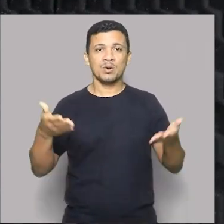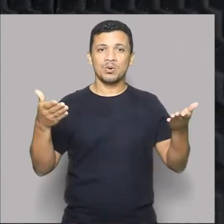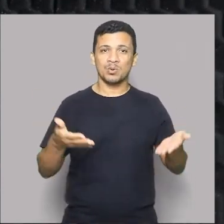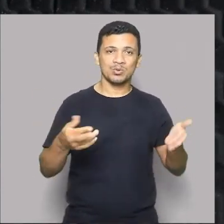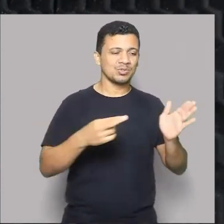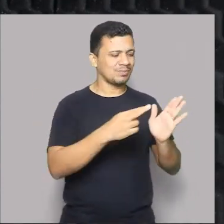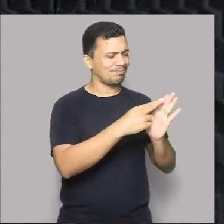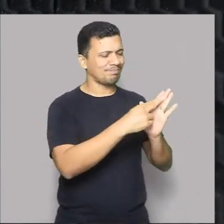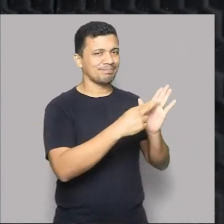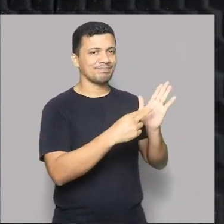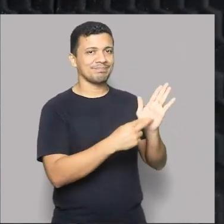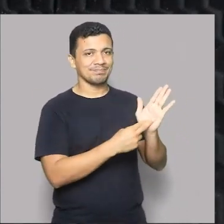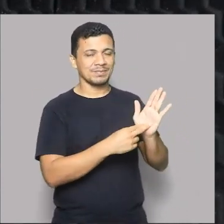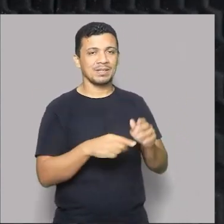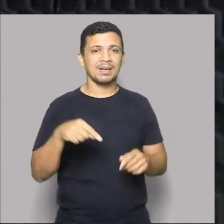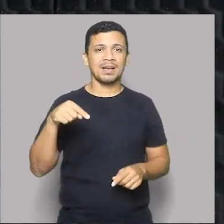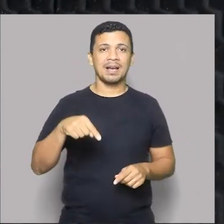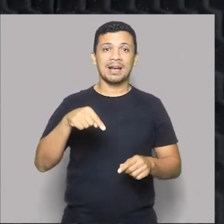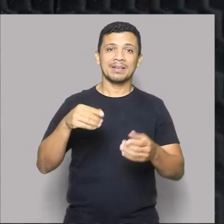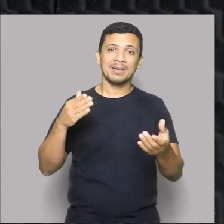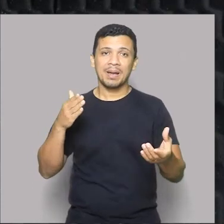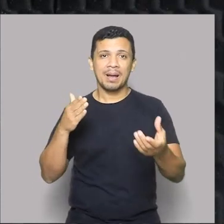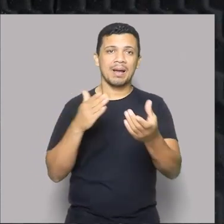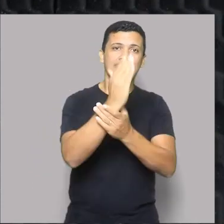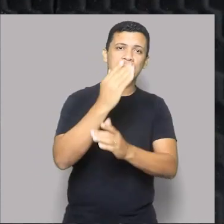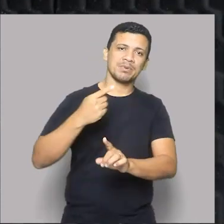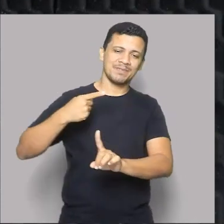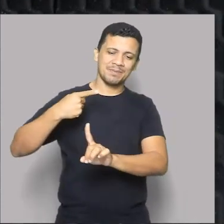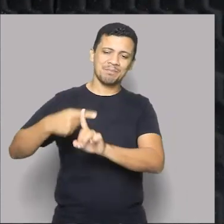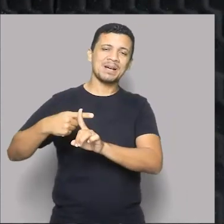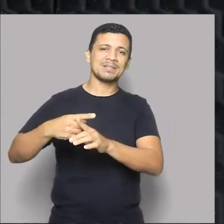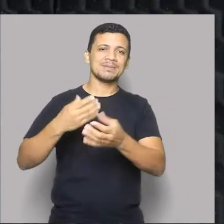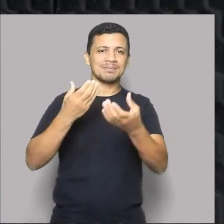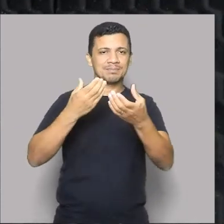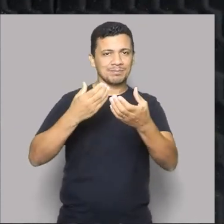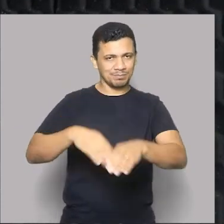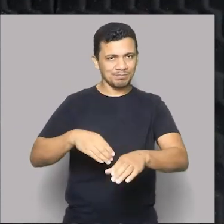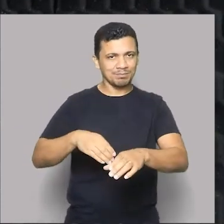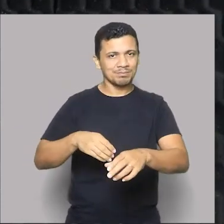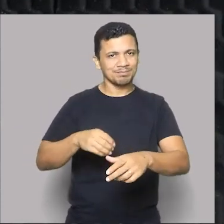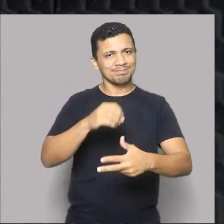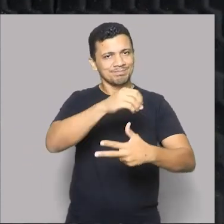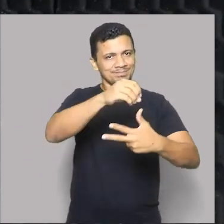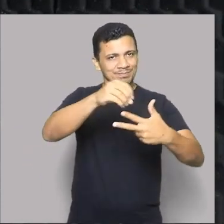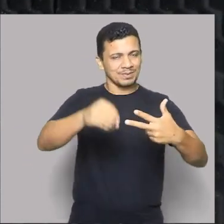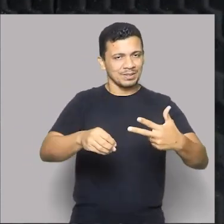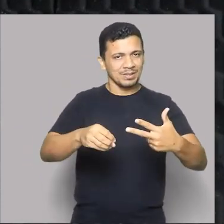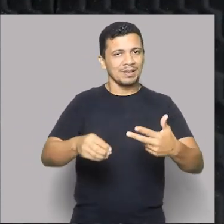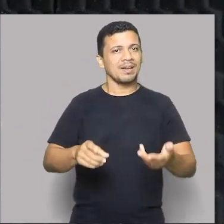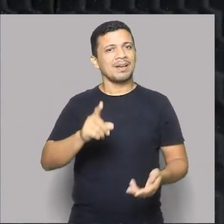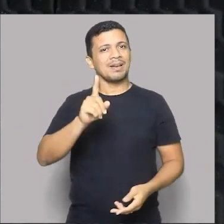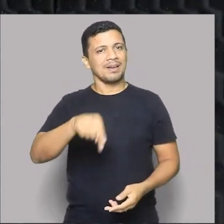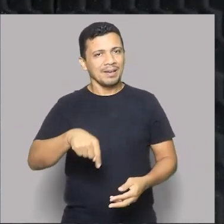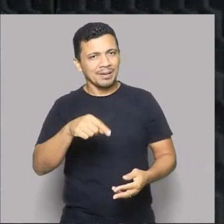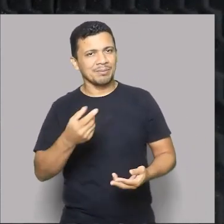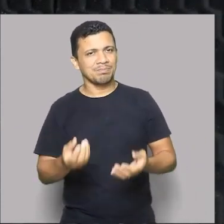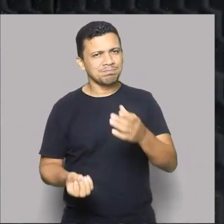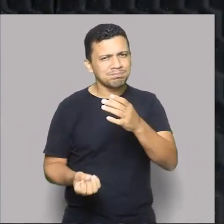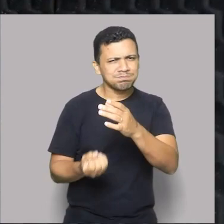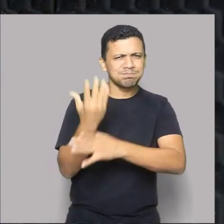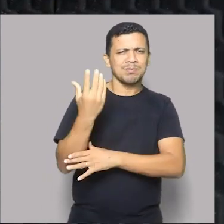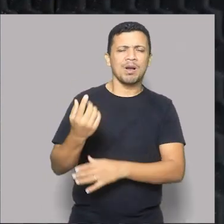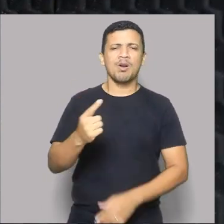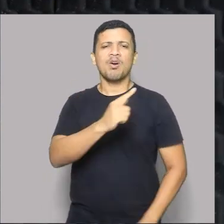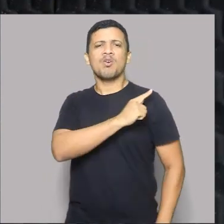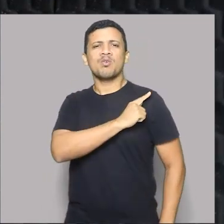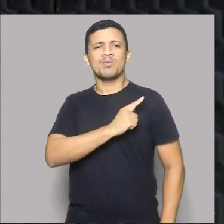redação. Nós estamos aqui no Aprova Mais Enem dos Concursos, mais uma iniciativa do Governo do Estado do Maranhão, e você pode